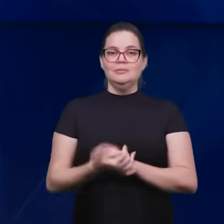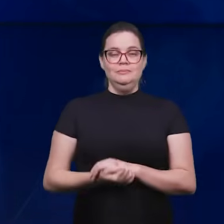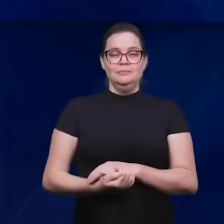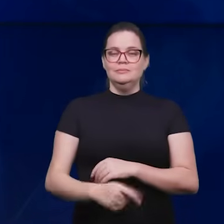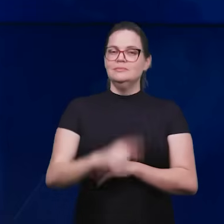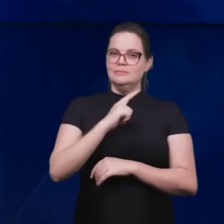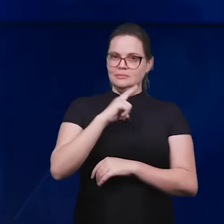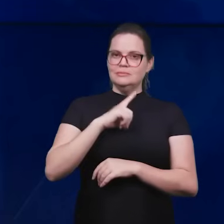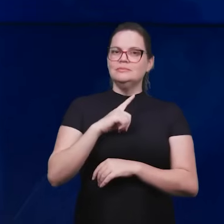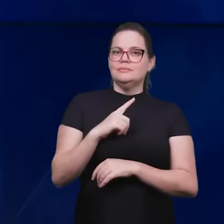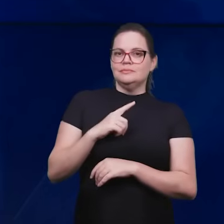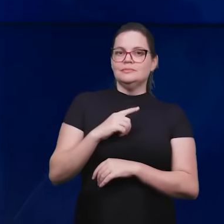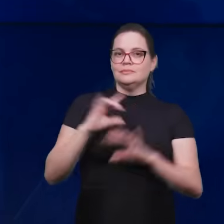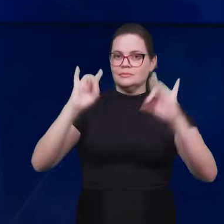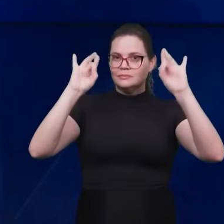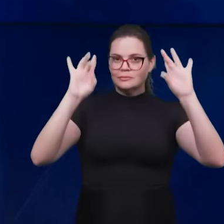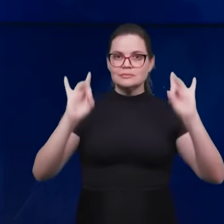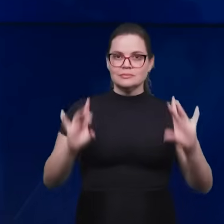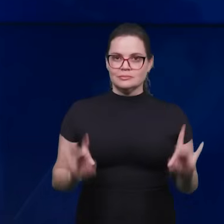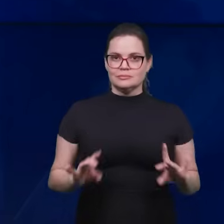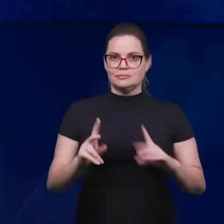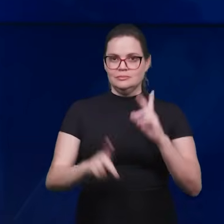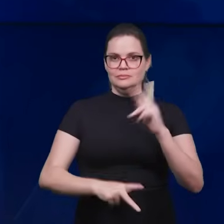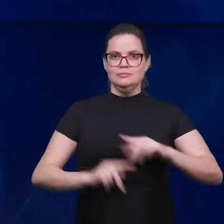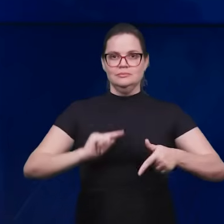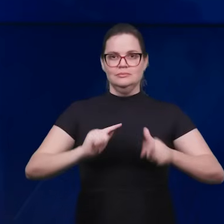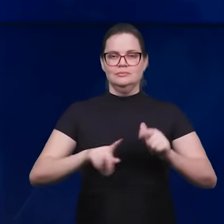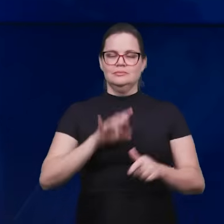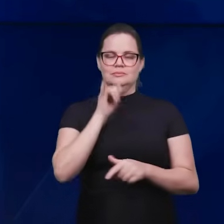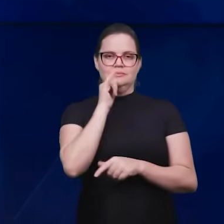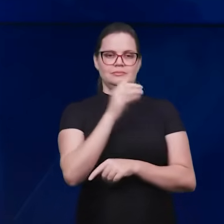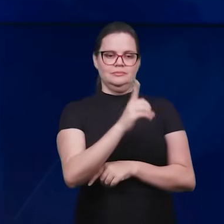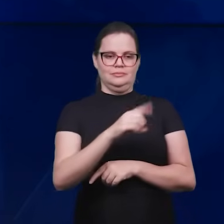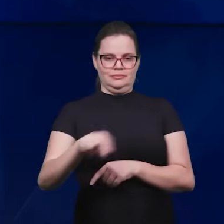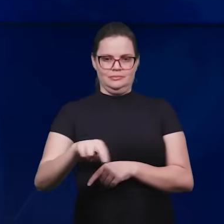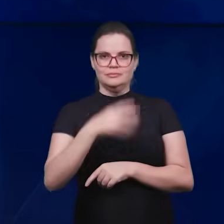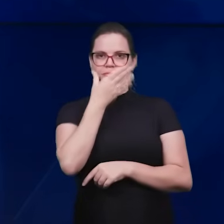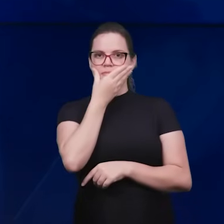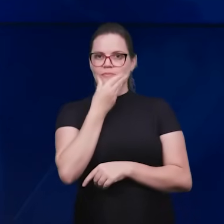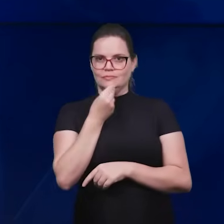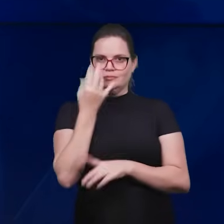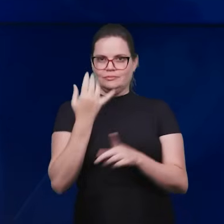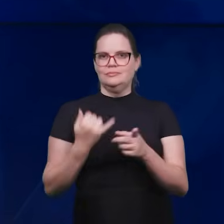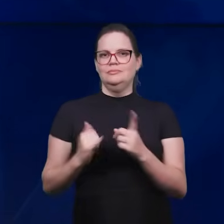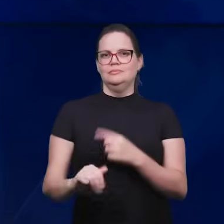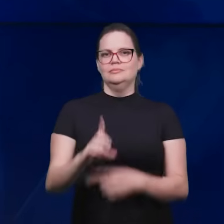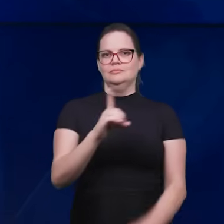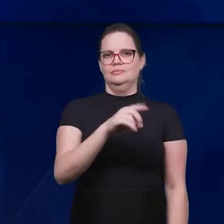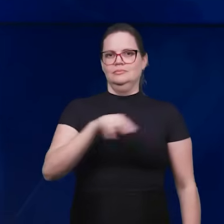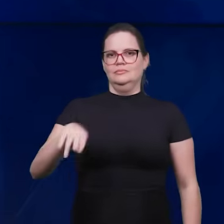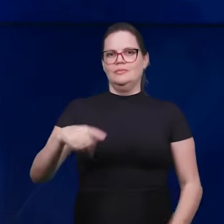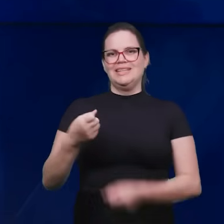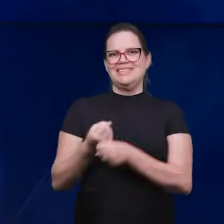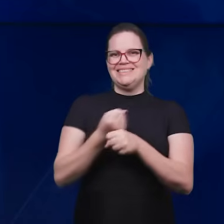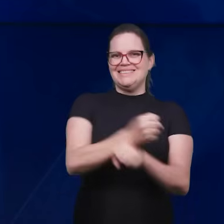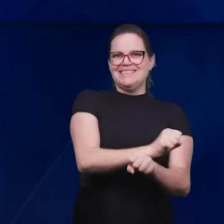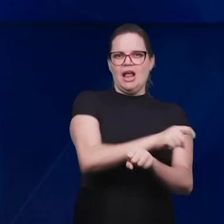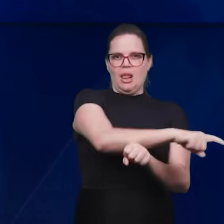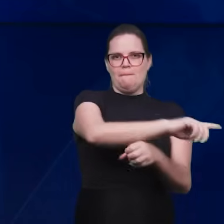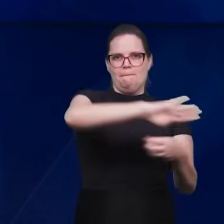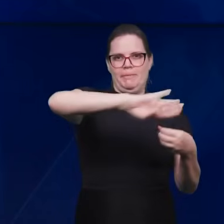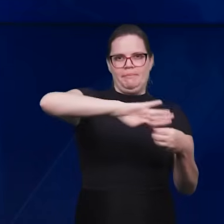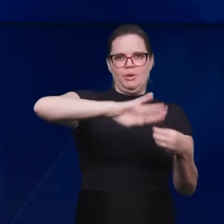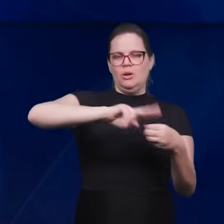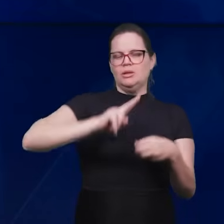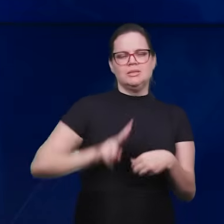para Israel que, por exemplo, Daniel, o profeta Daniel, quando estava na Babilônia, ele orava,